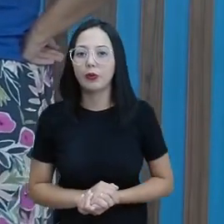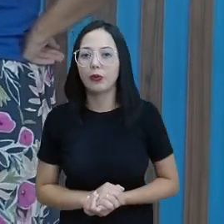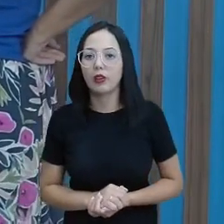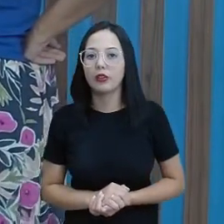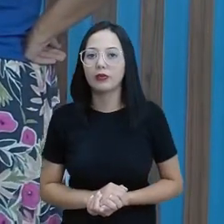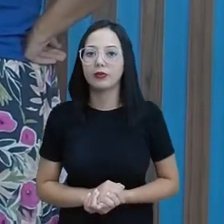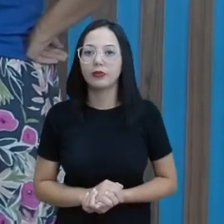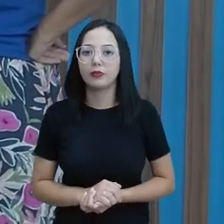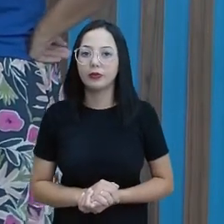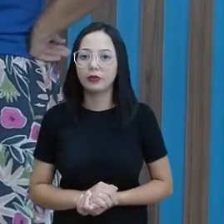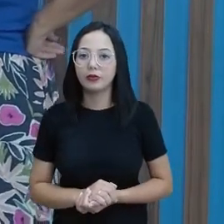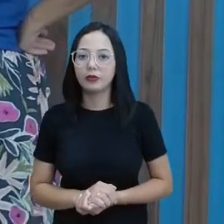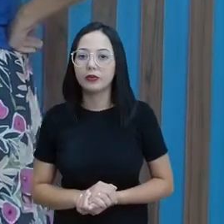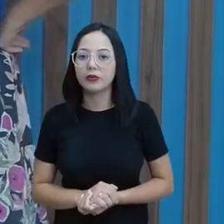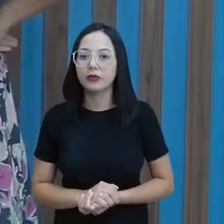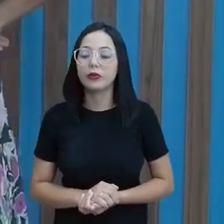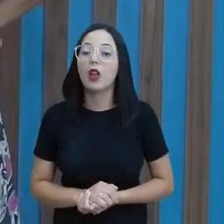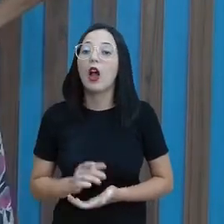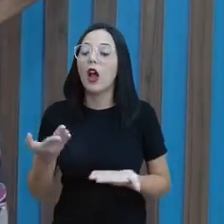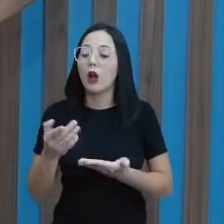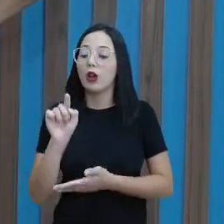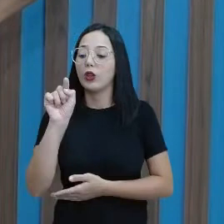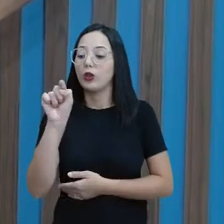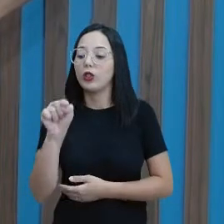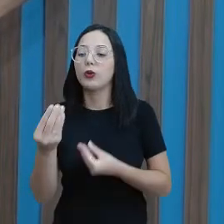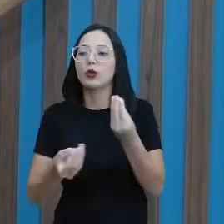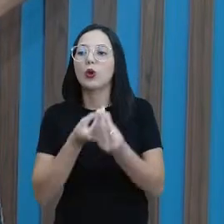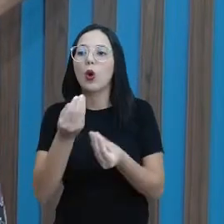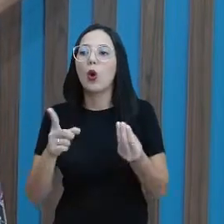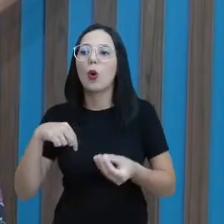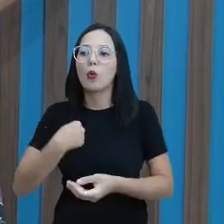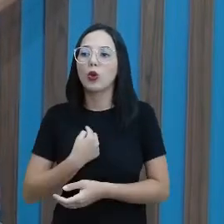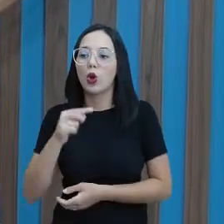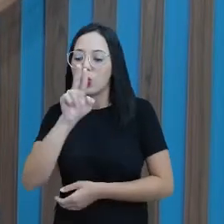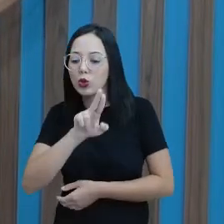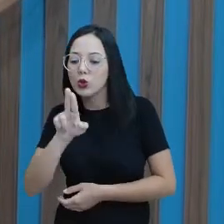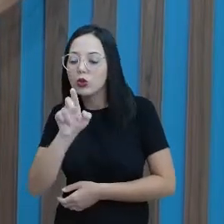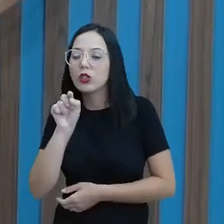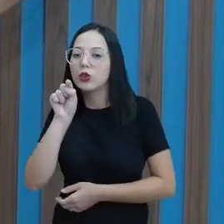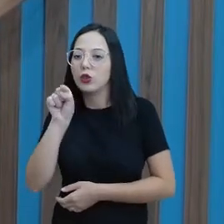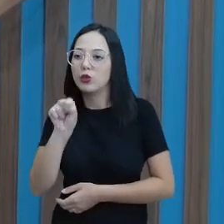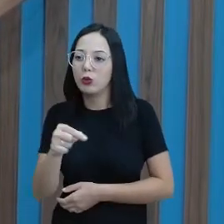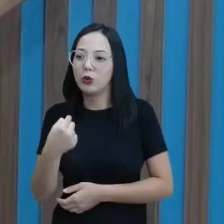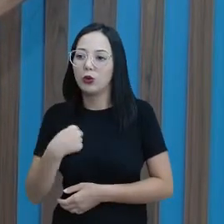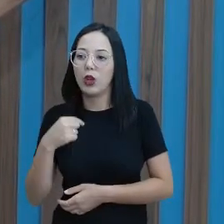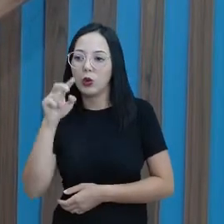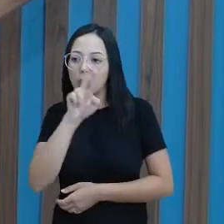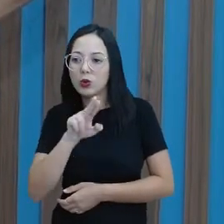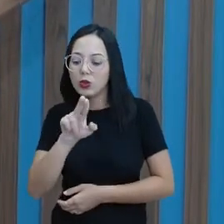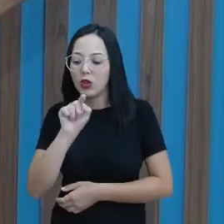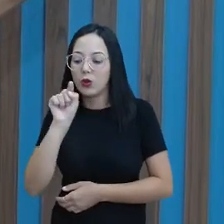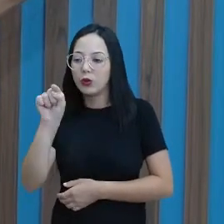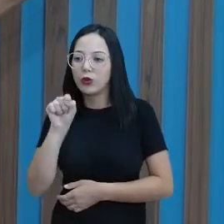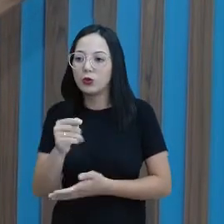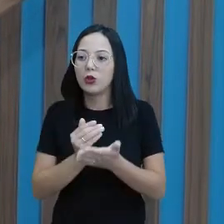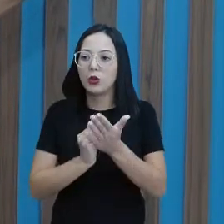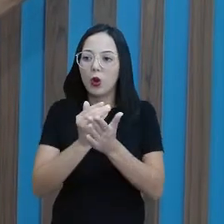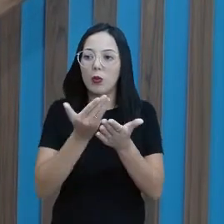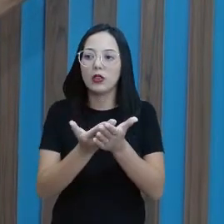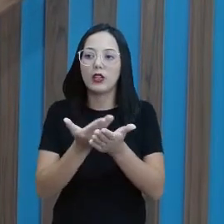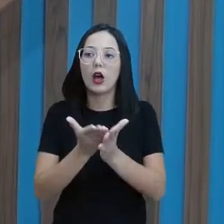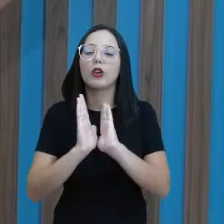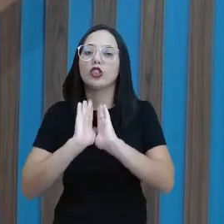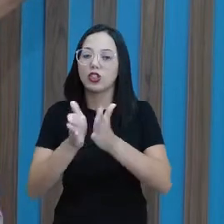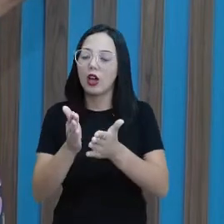Eu acho que aqui foi isso. Ó, os dois pontos. Quando é que a gente emprega os dois pontos? Eu usei os dois pontos desde o comecinho da aula,